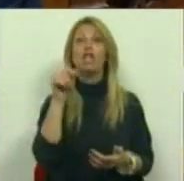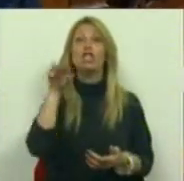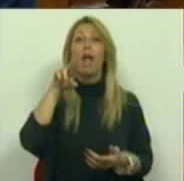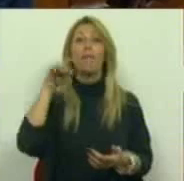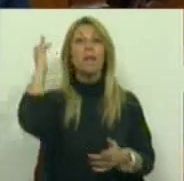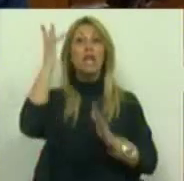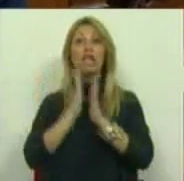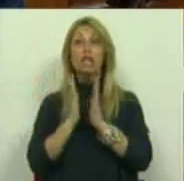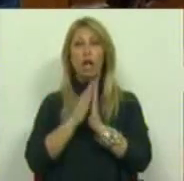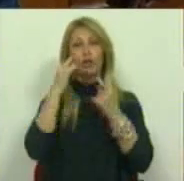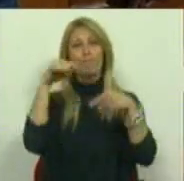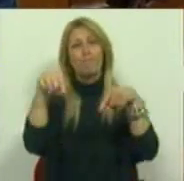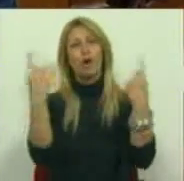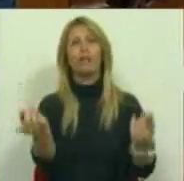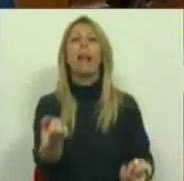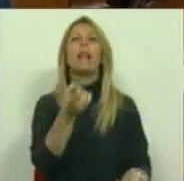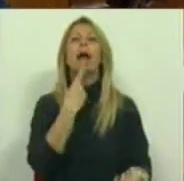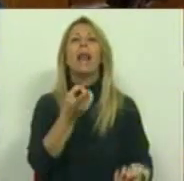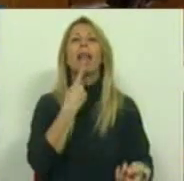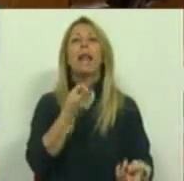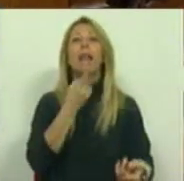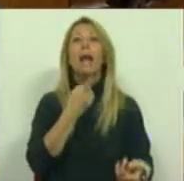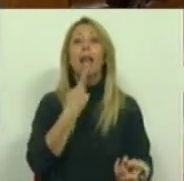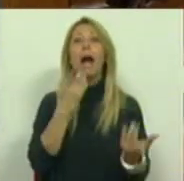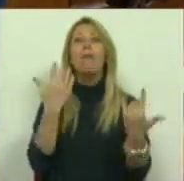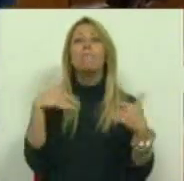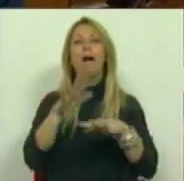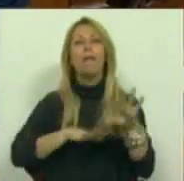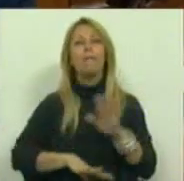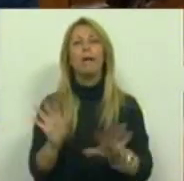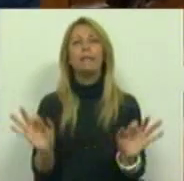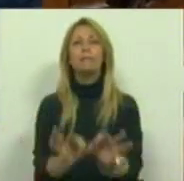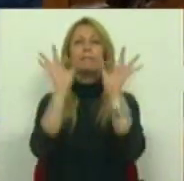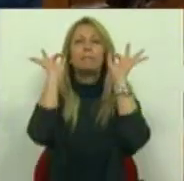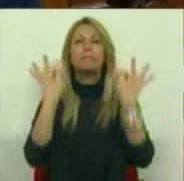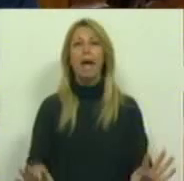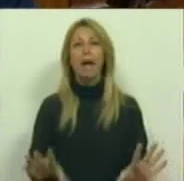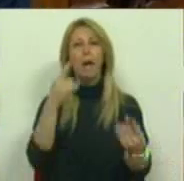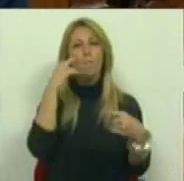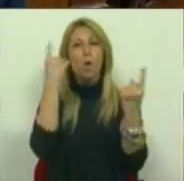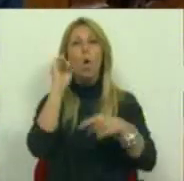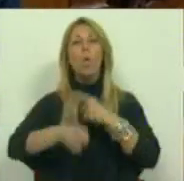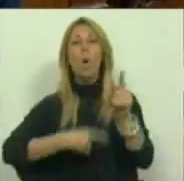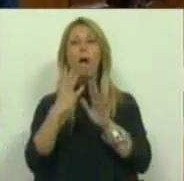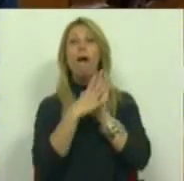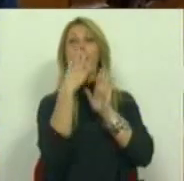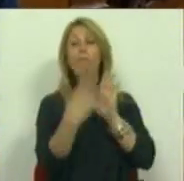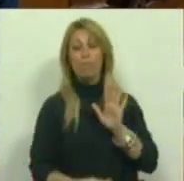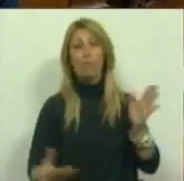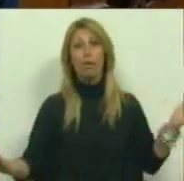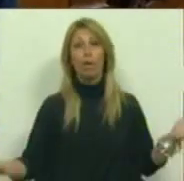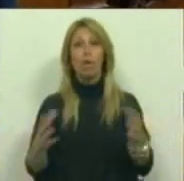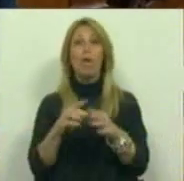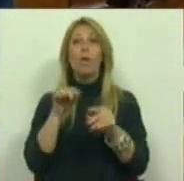como o rei ia nu no seu discurso, mas mostrou também qual é o paradigma de todo um sistema fiscal